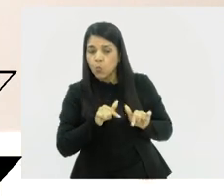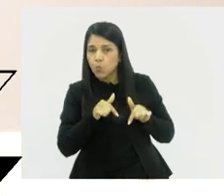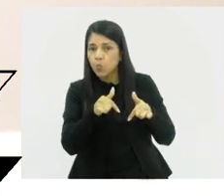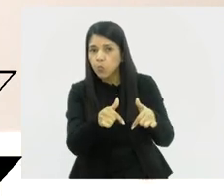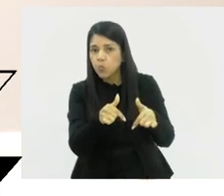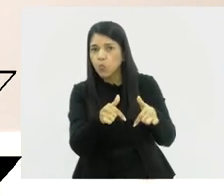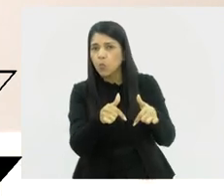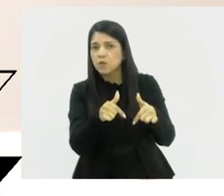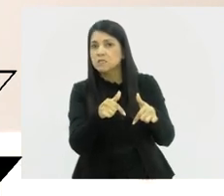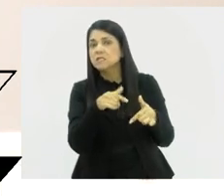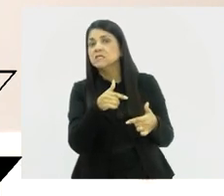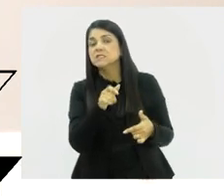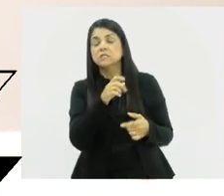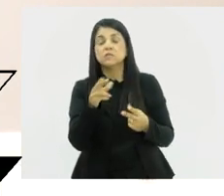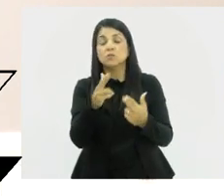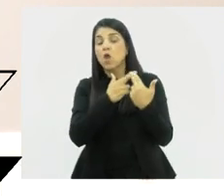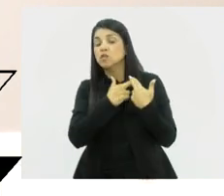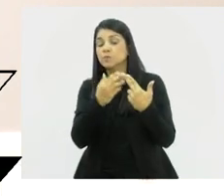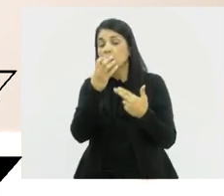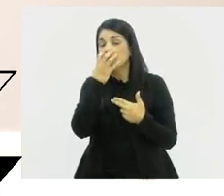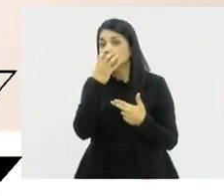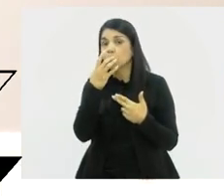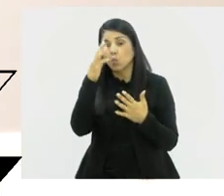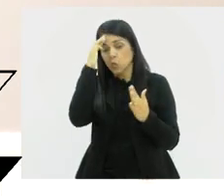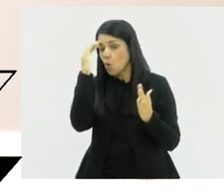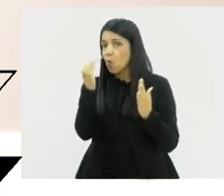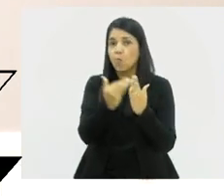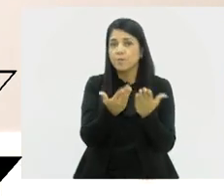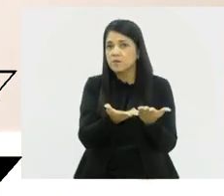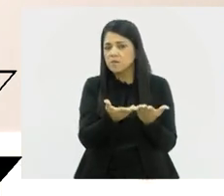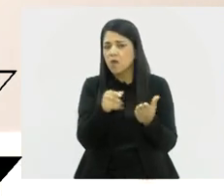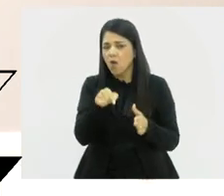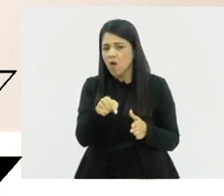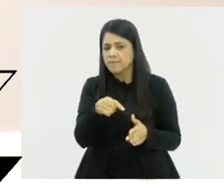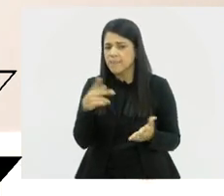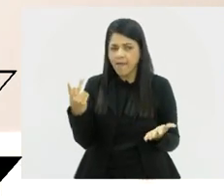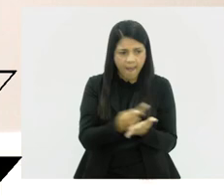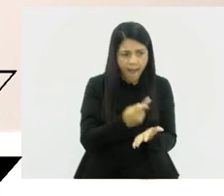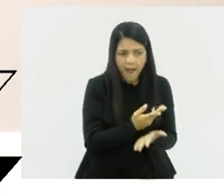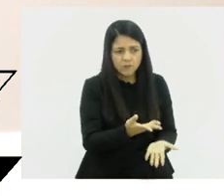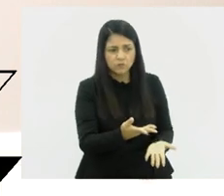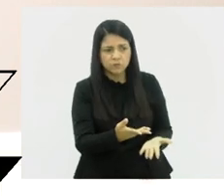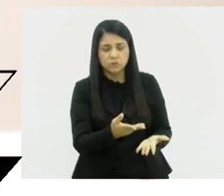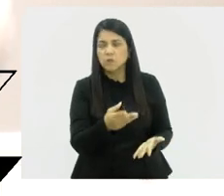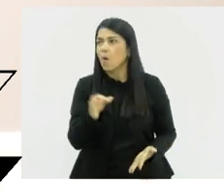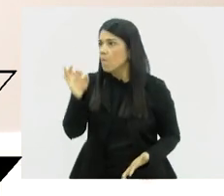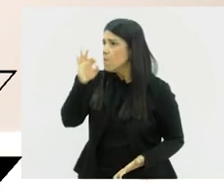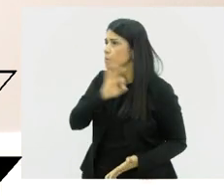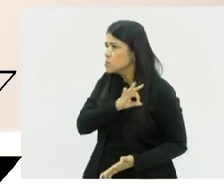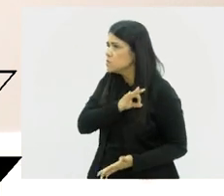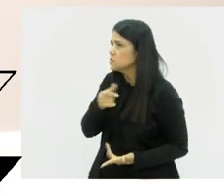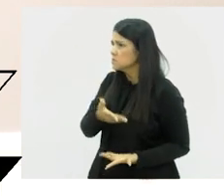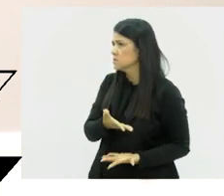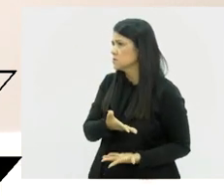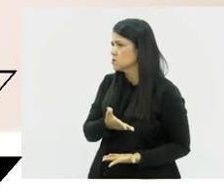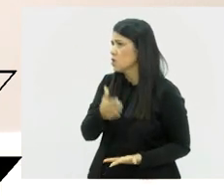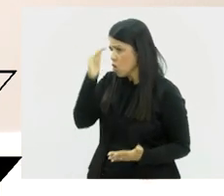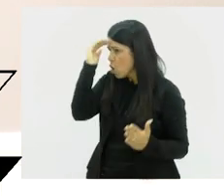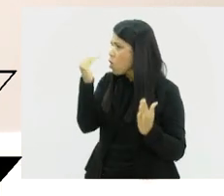de descumprimento? Quando chega um cidadão qualquer e fala: olha, está errado, policial, por favor, cumpra a